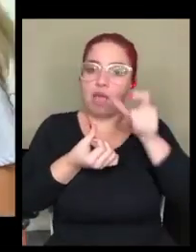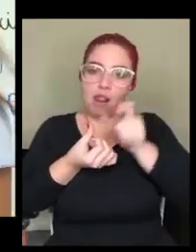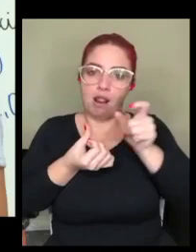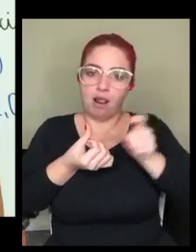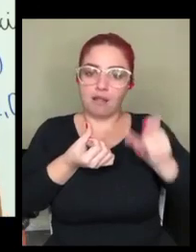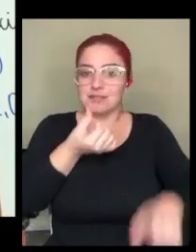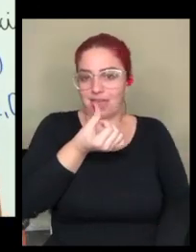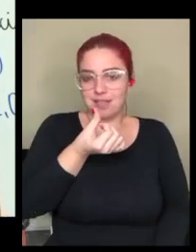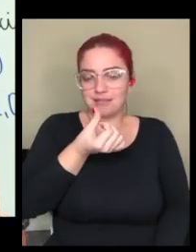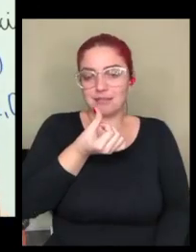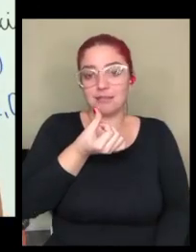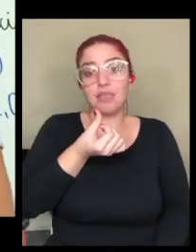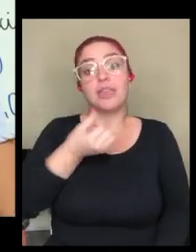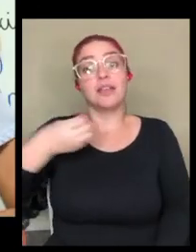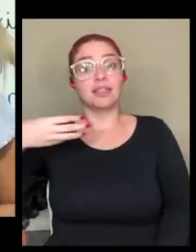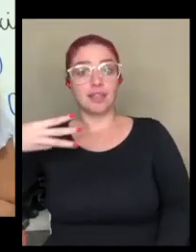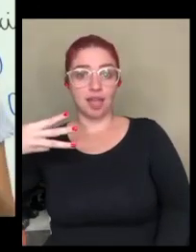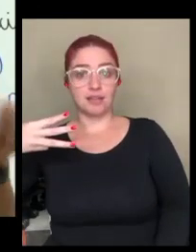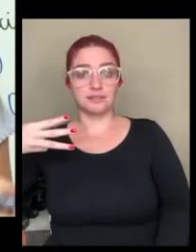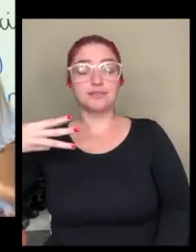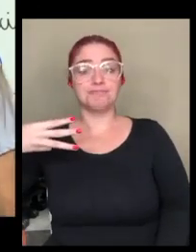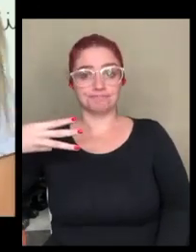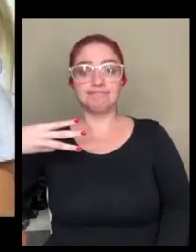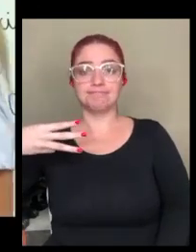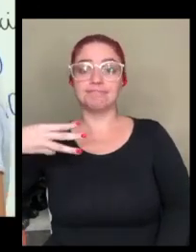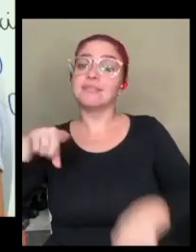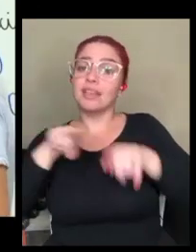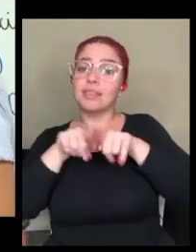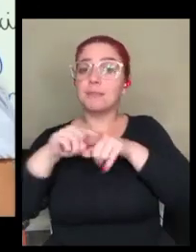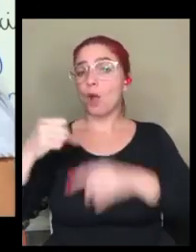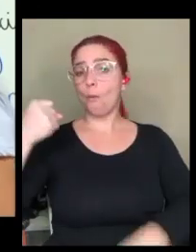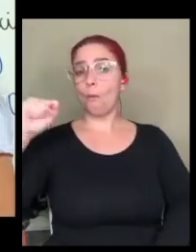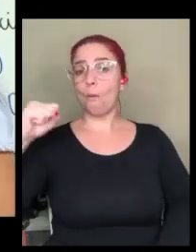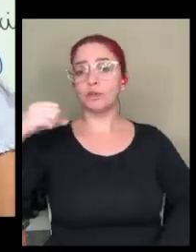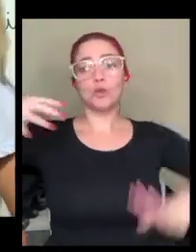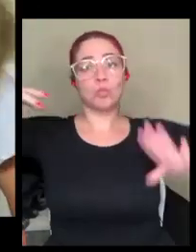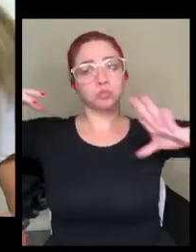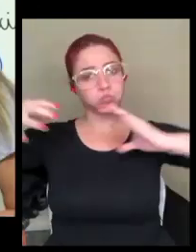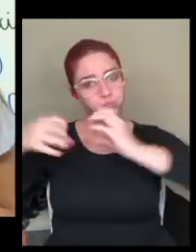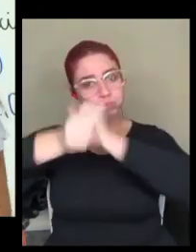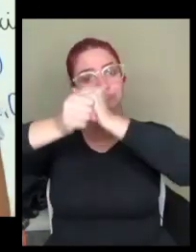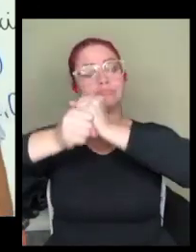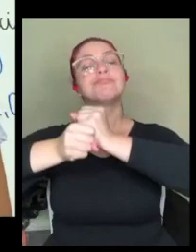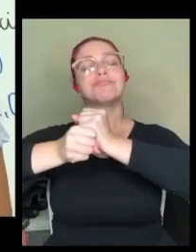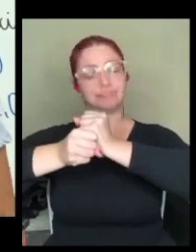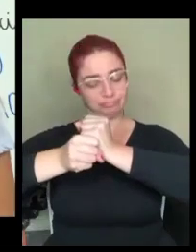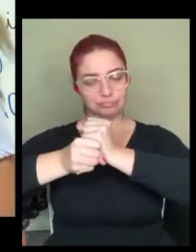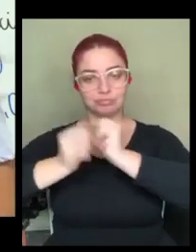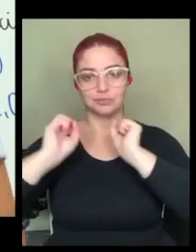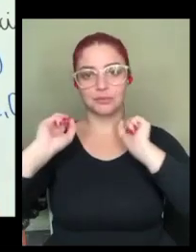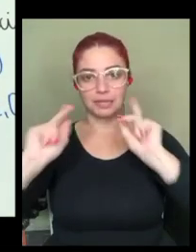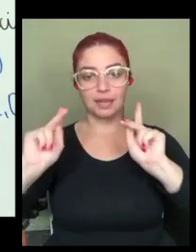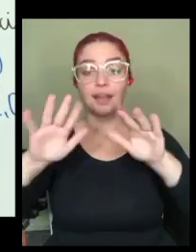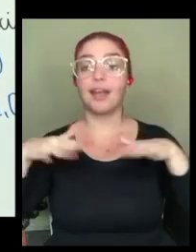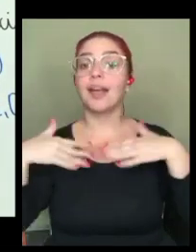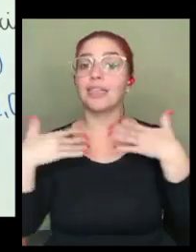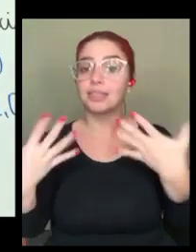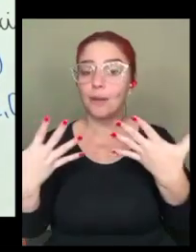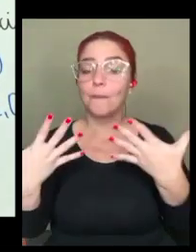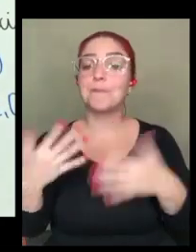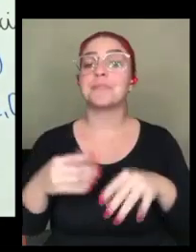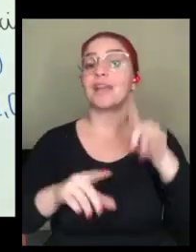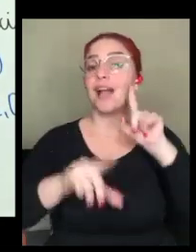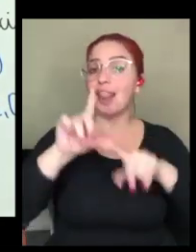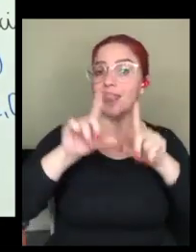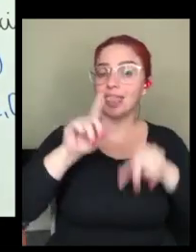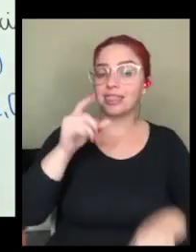6 unidades, com esse 3, que são 3 unidades, com esse 8, que são 8 unidades, certo?